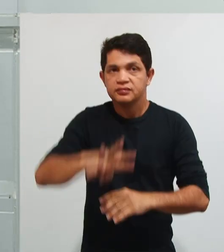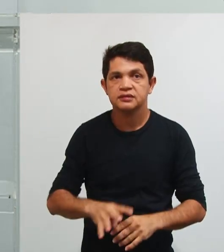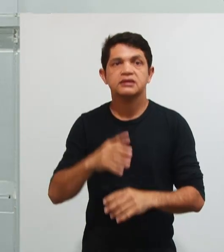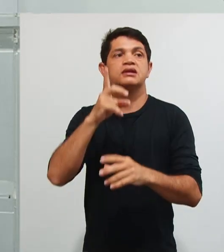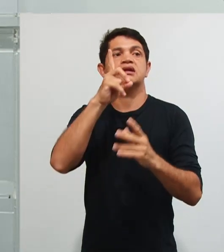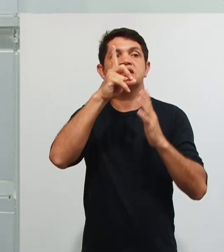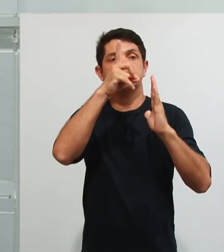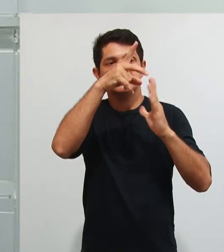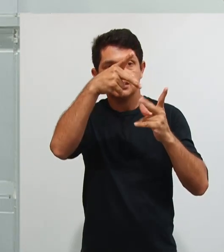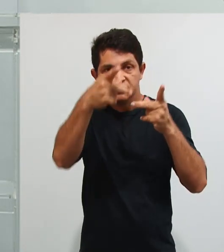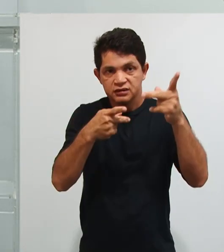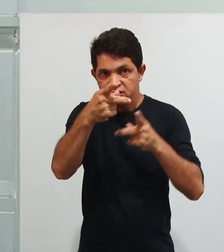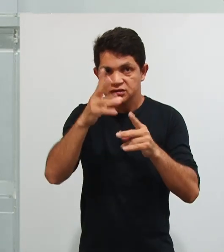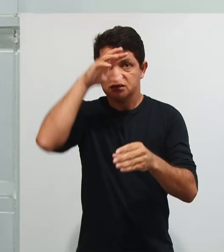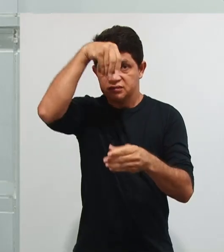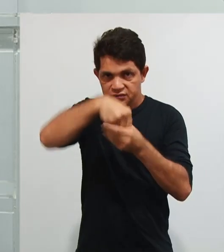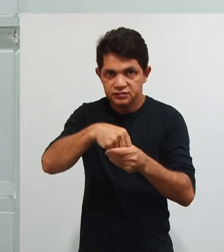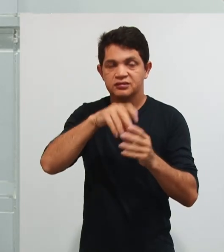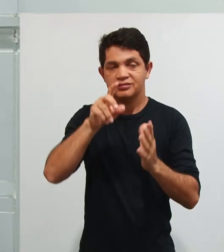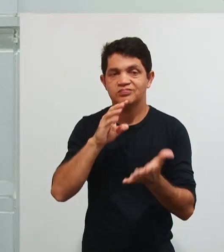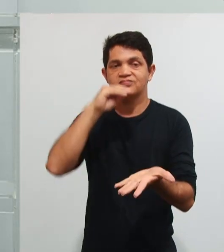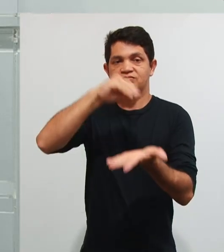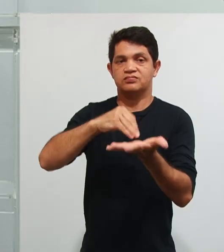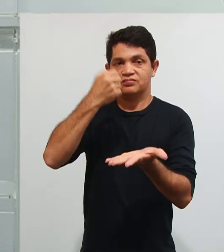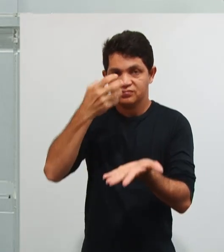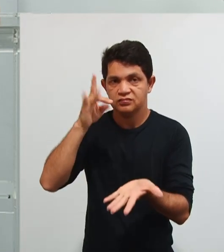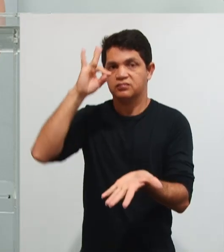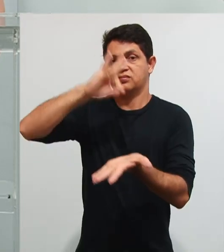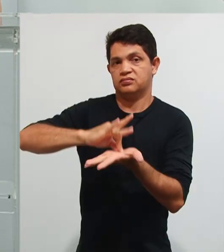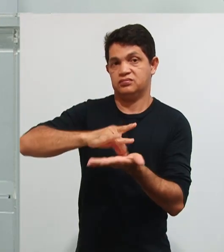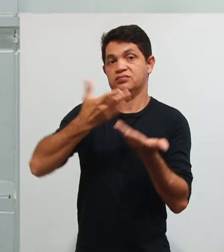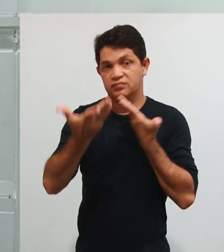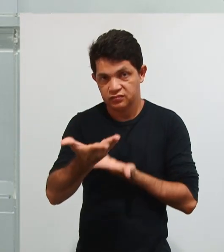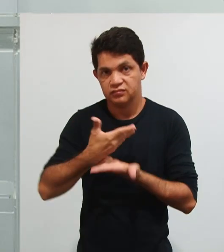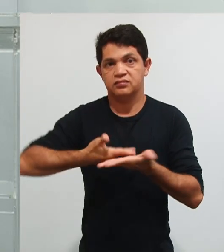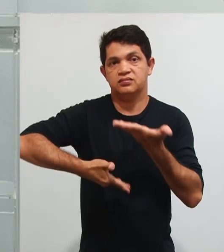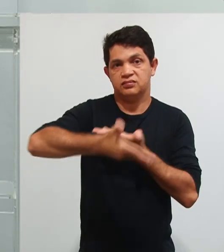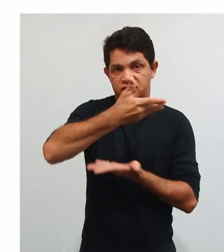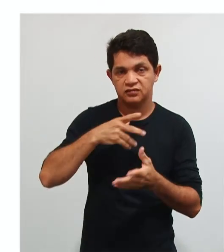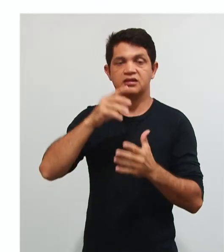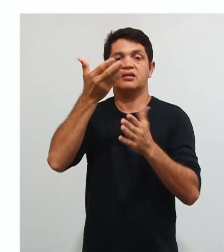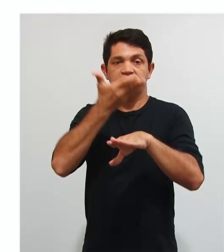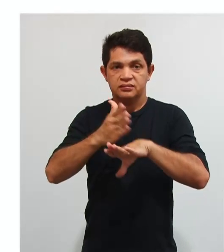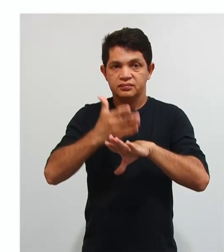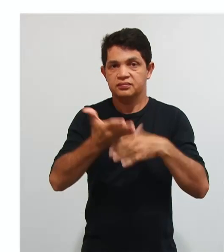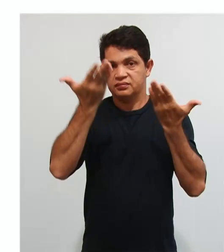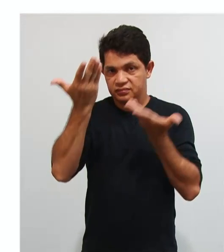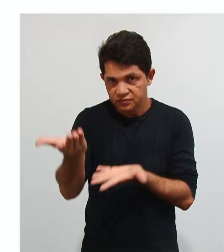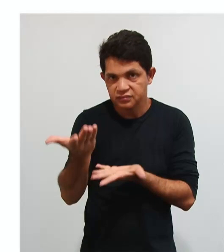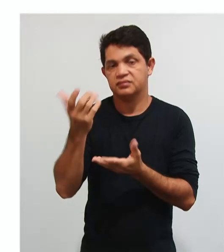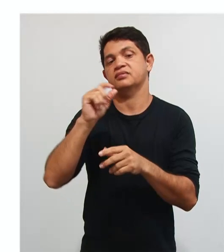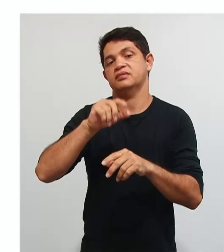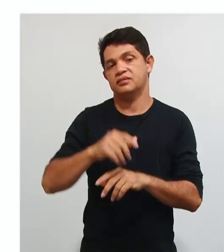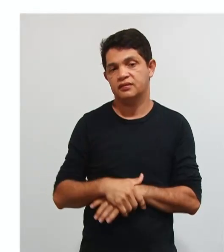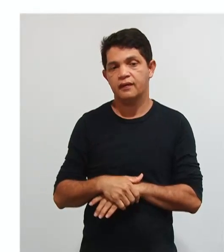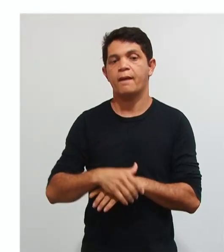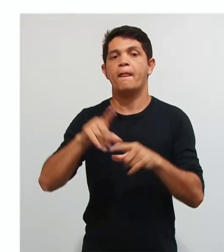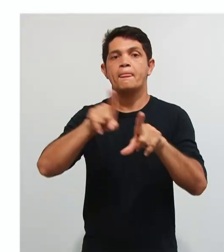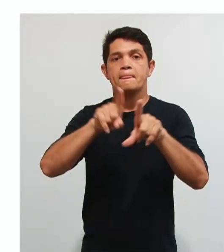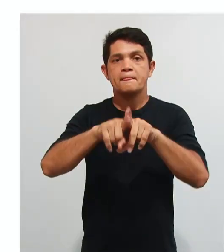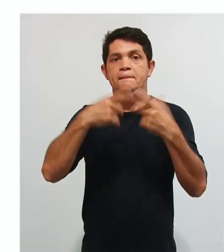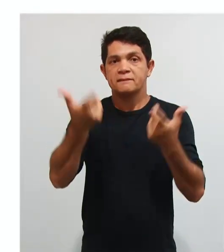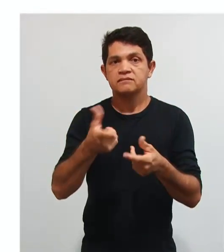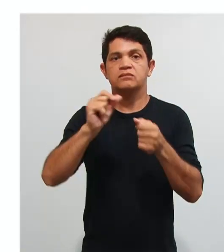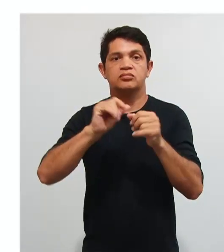e efetivamente, então, colocar em ação essas atividades. Posto isso, senhores, volto